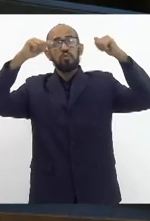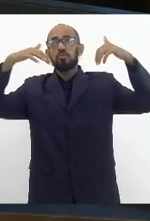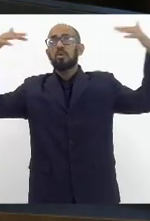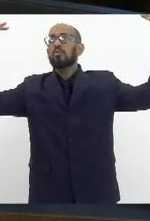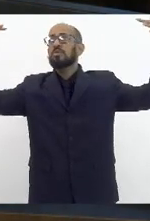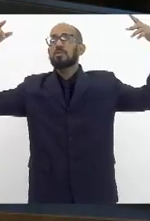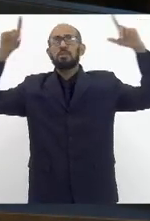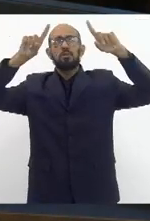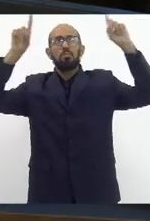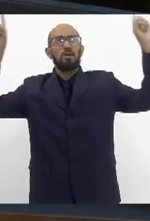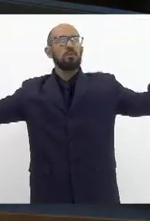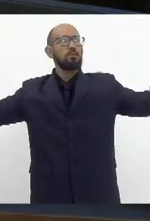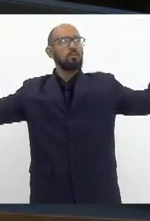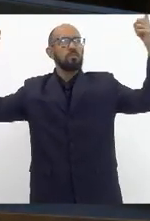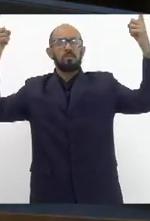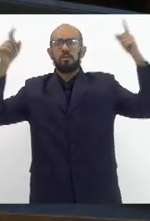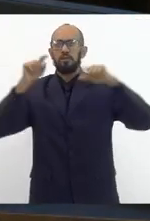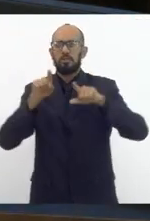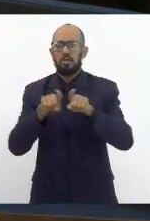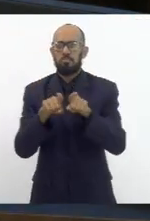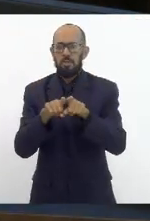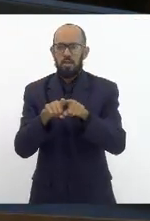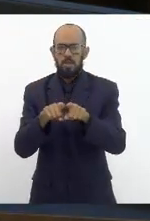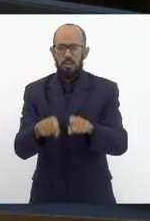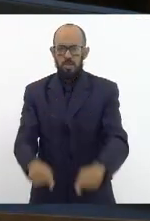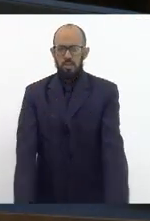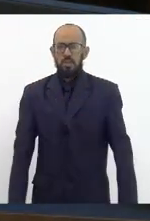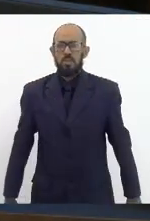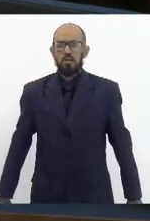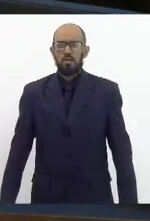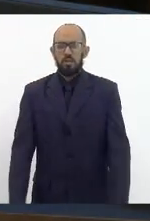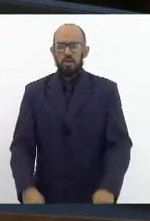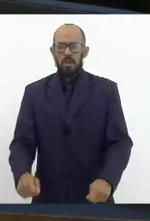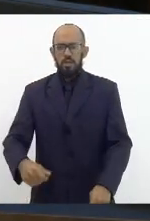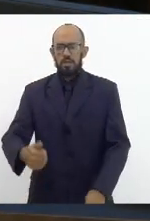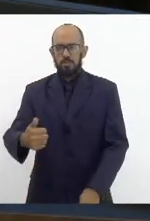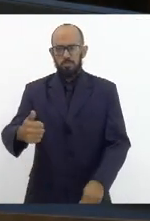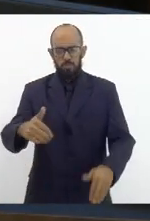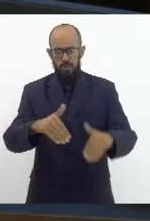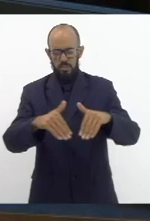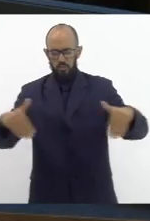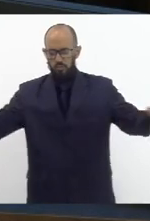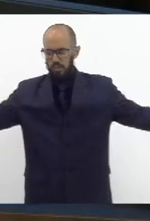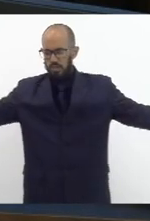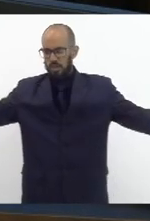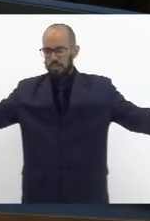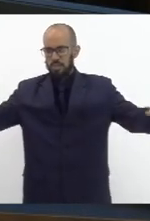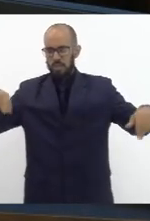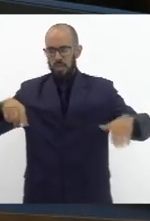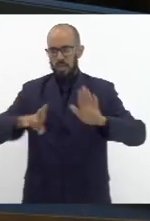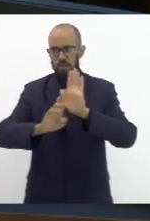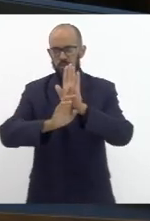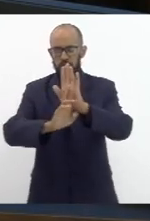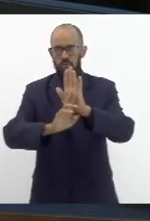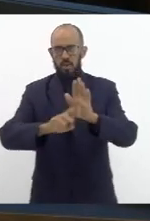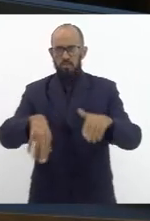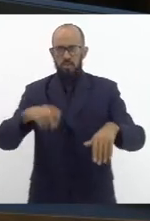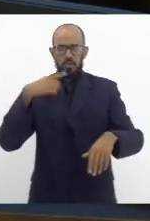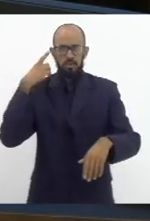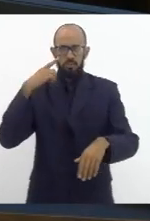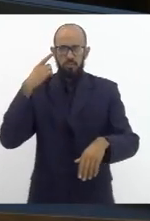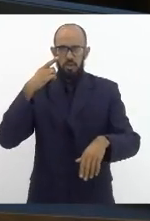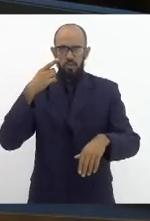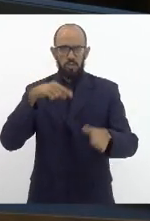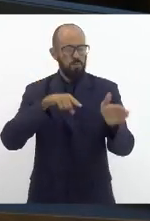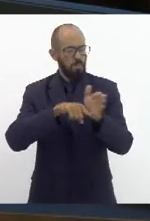todos. Essas primeiras fileiras aqui são, pelo regimento da casa, reservadas a deputados. E aí eu faço uma